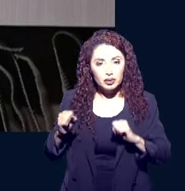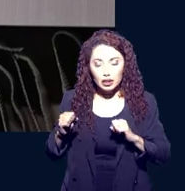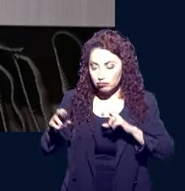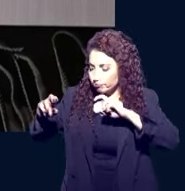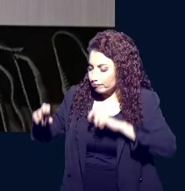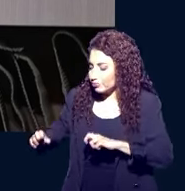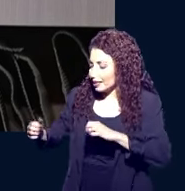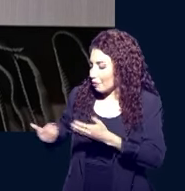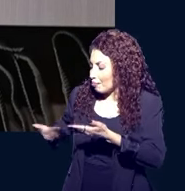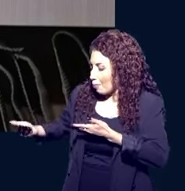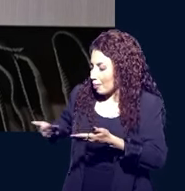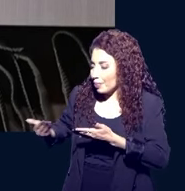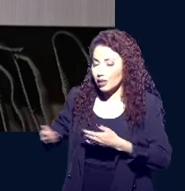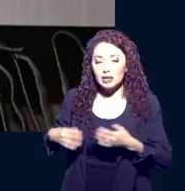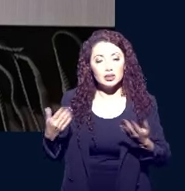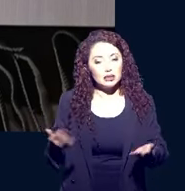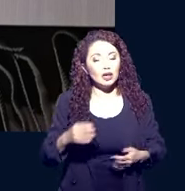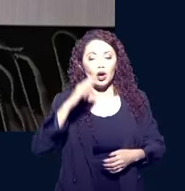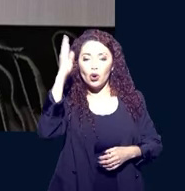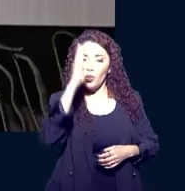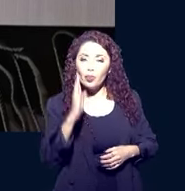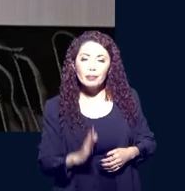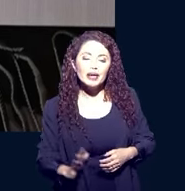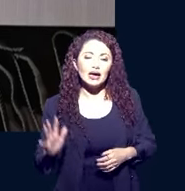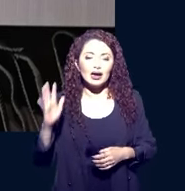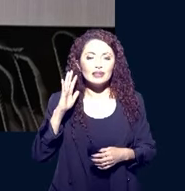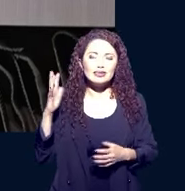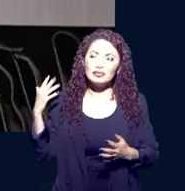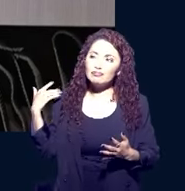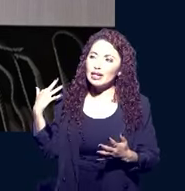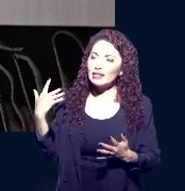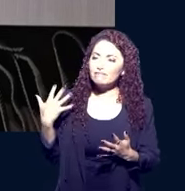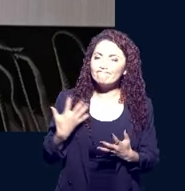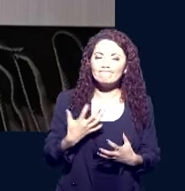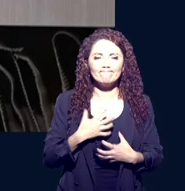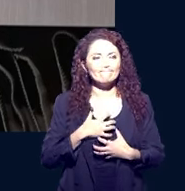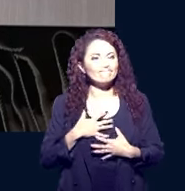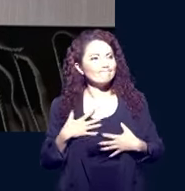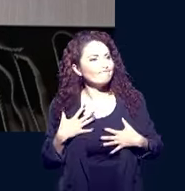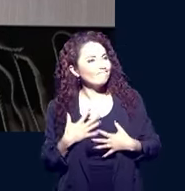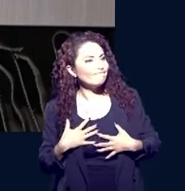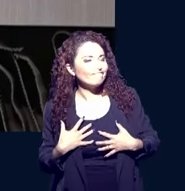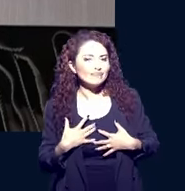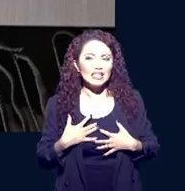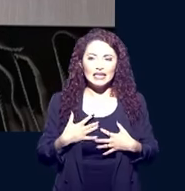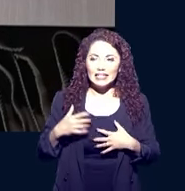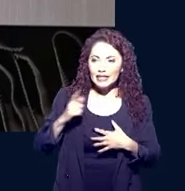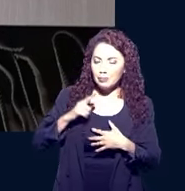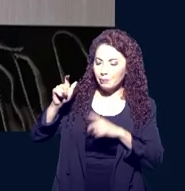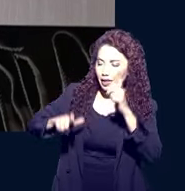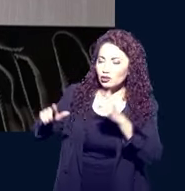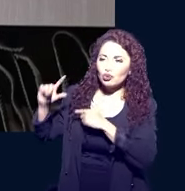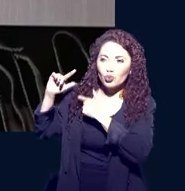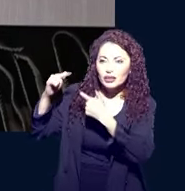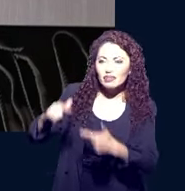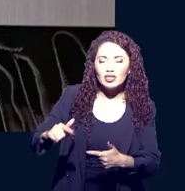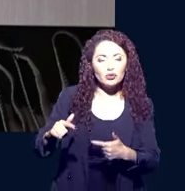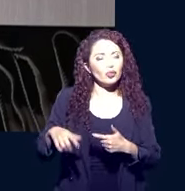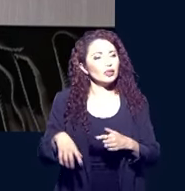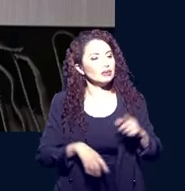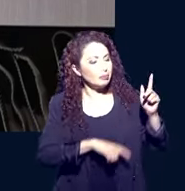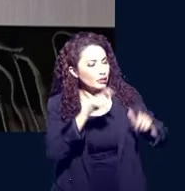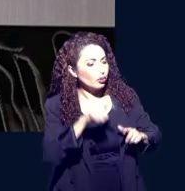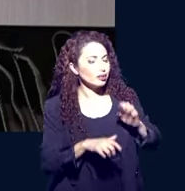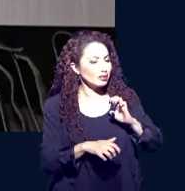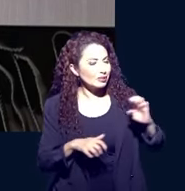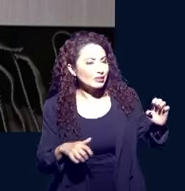o Brasil vive e de longa data um certo mal-estar existencial que reúne conservadores progressistas e liberais que é a sensação de